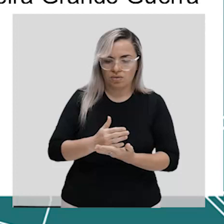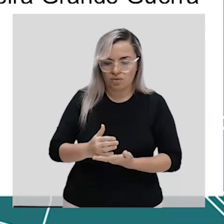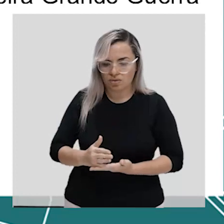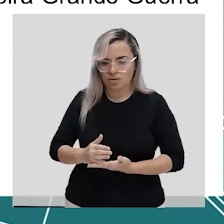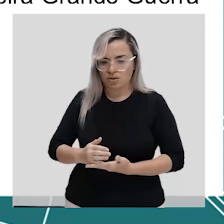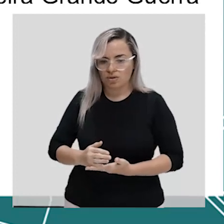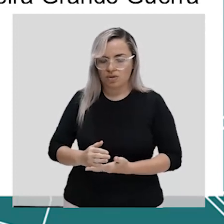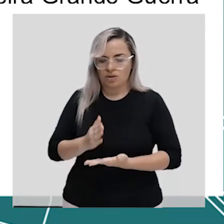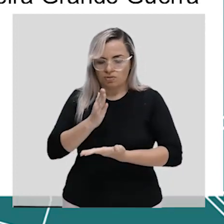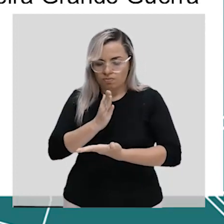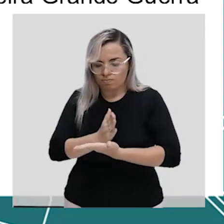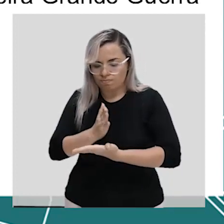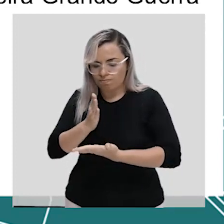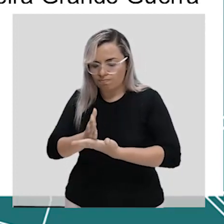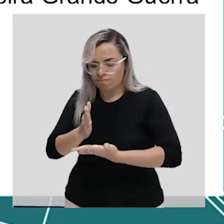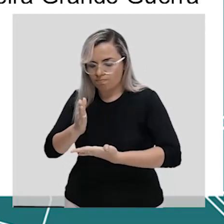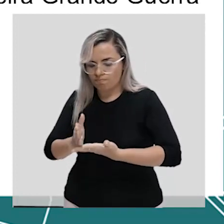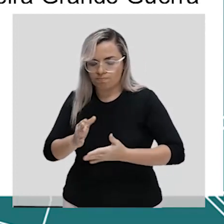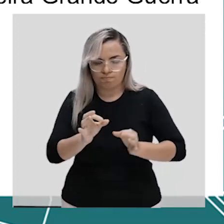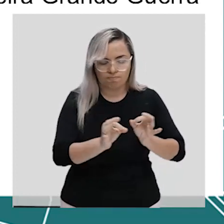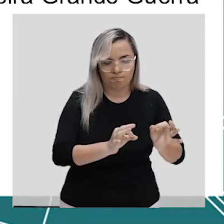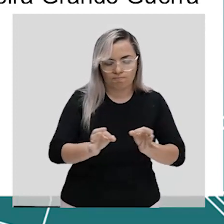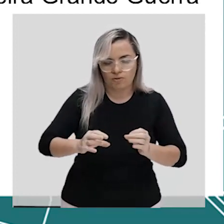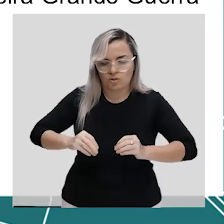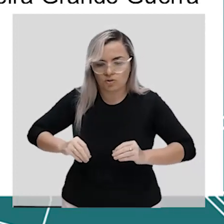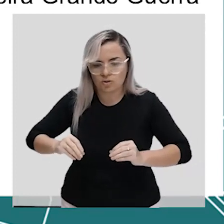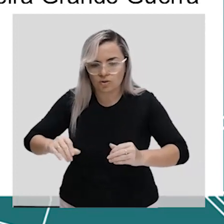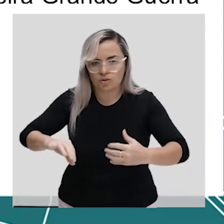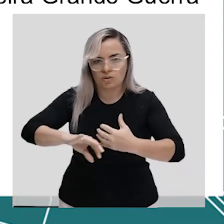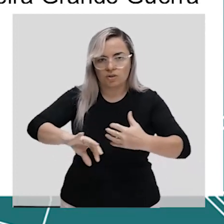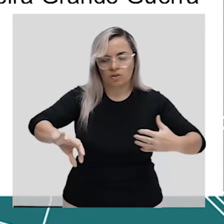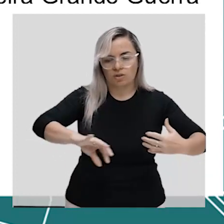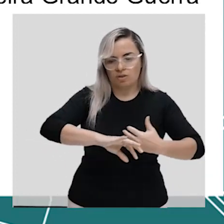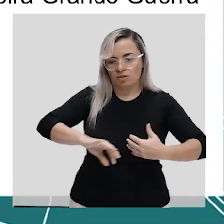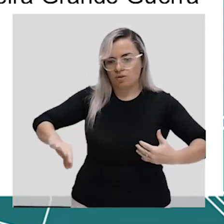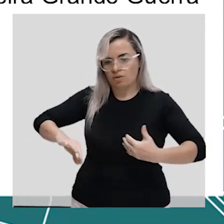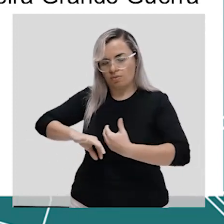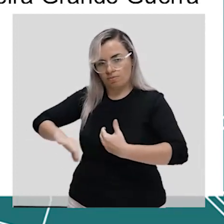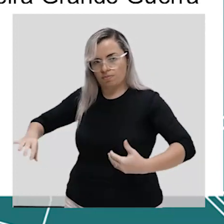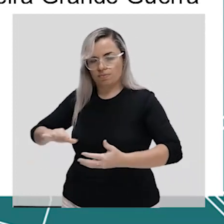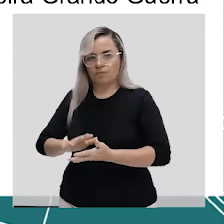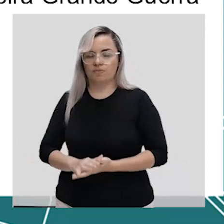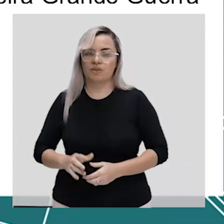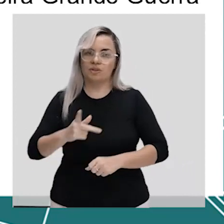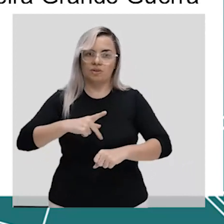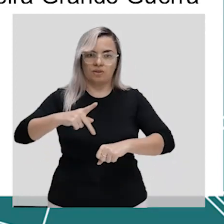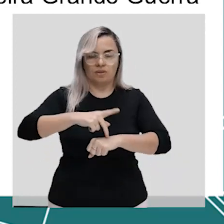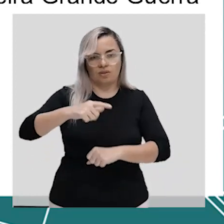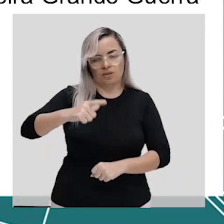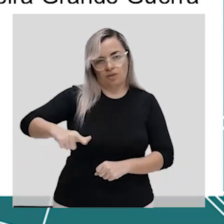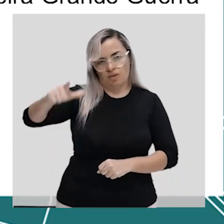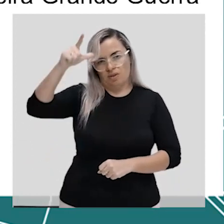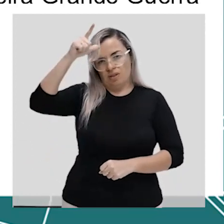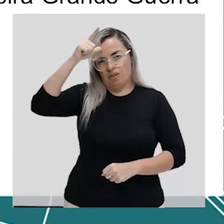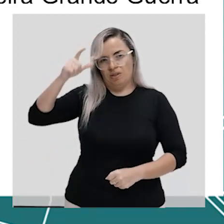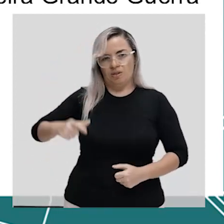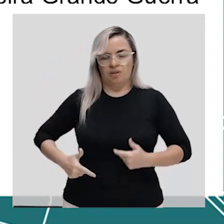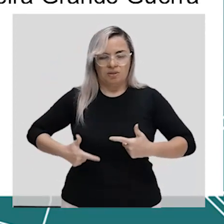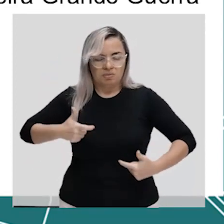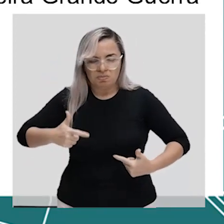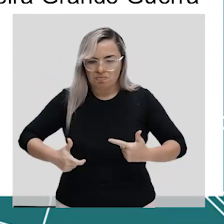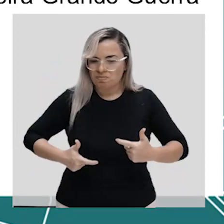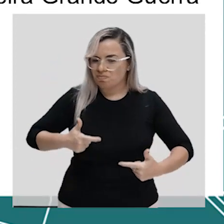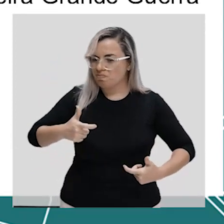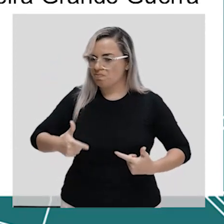os territórios da África e da Ásia. E a Alemanha, ela acabou tendo que disputar